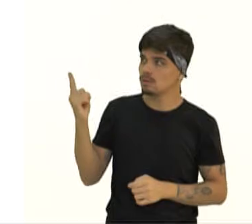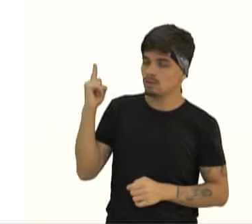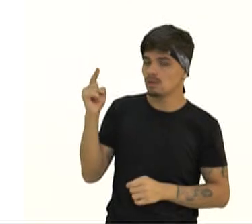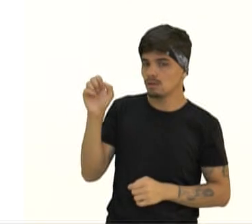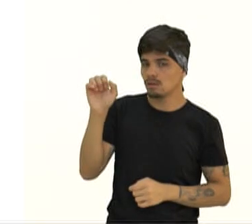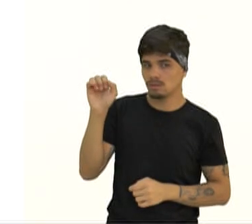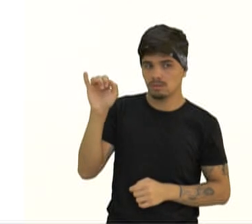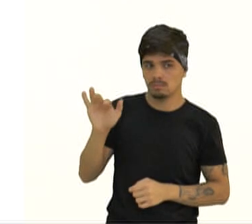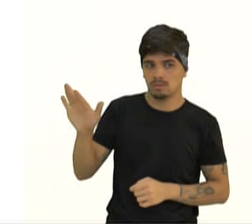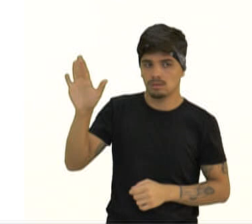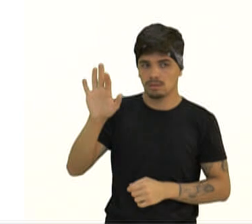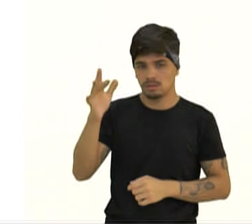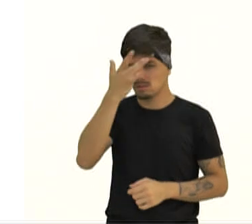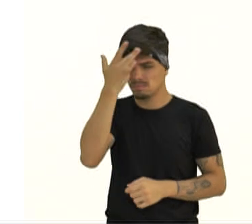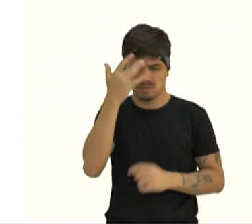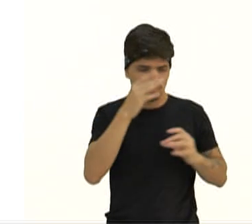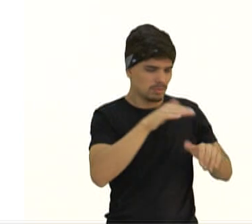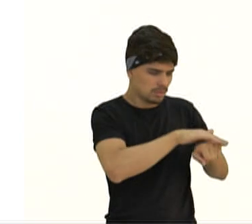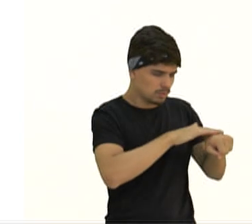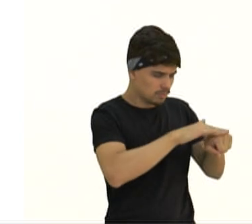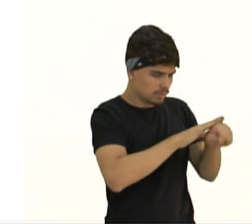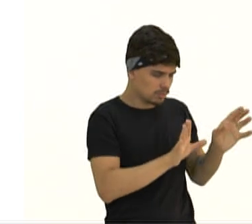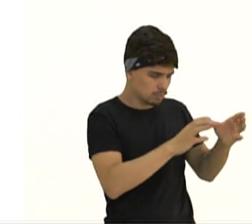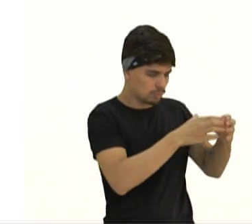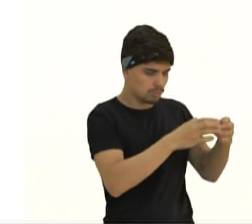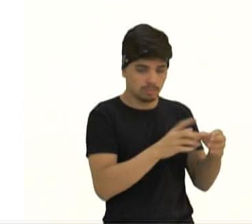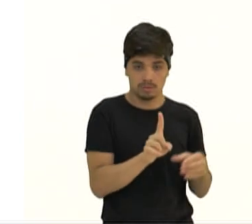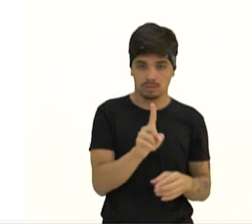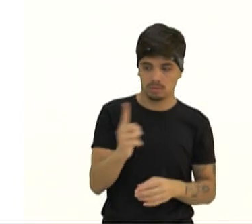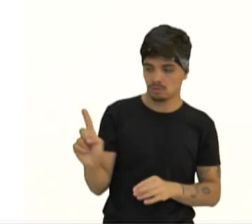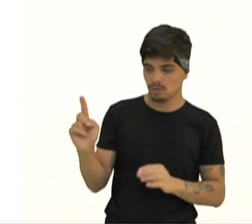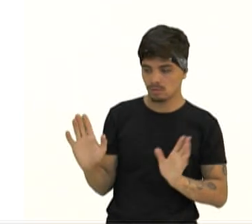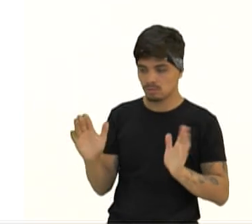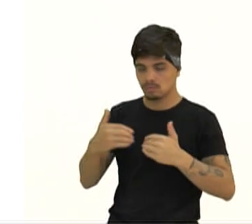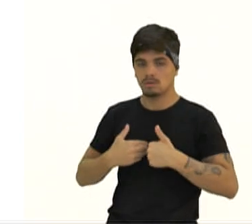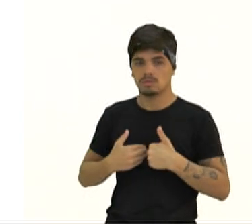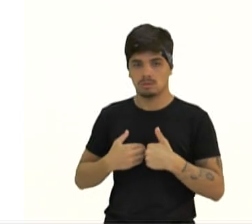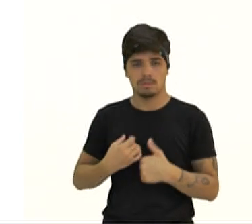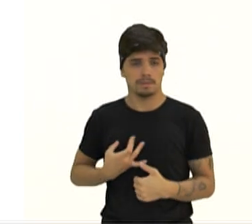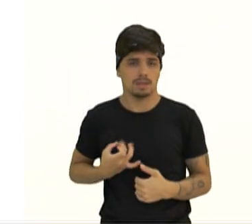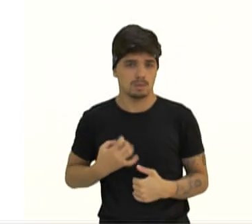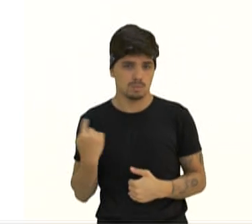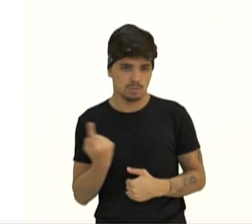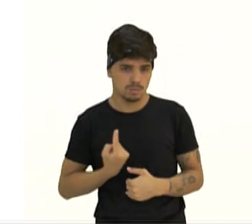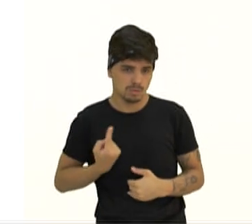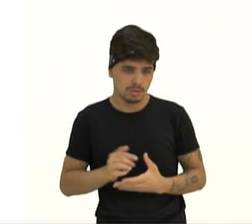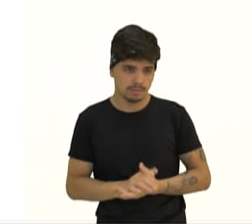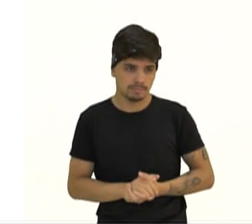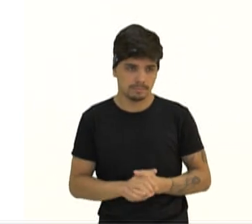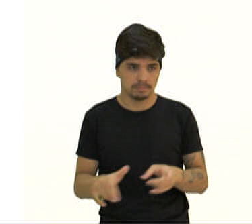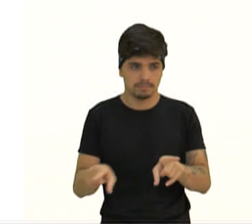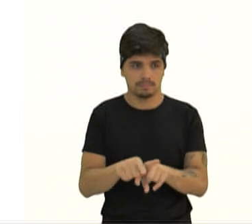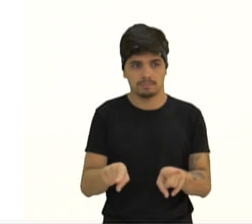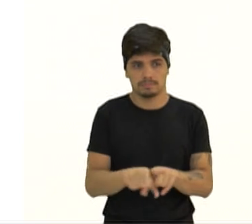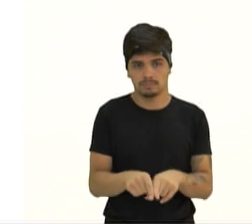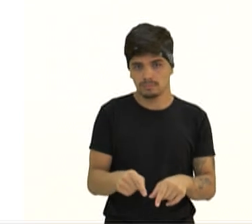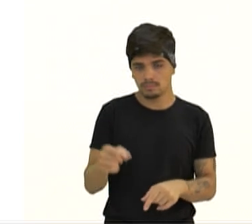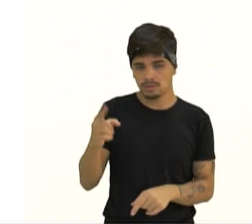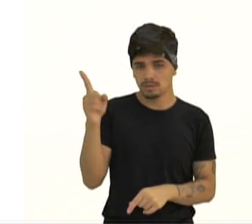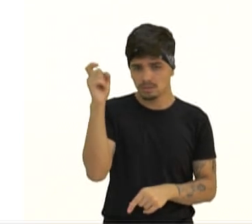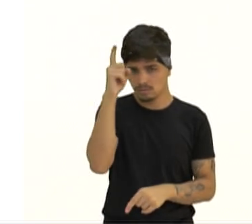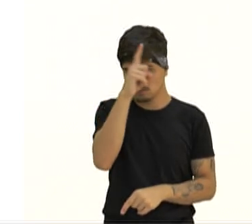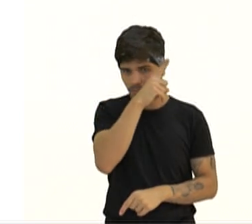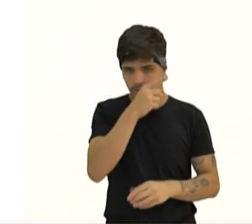E se ele quietinho ali com medo né é a dificuldade com interação